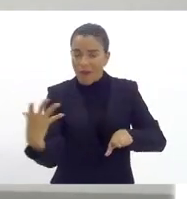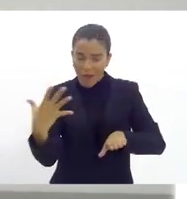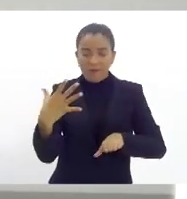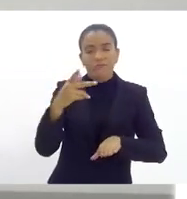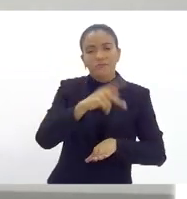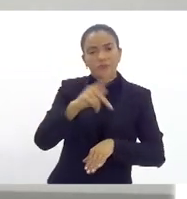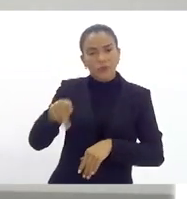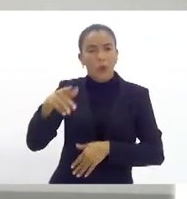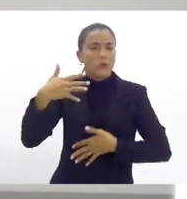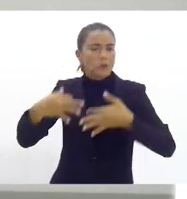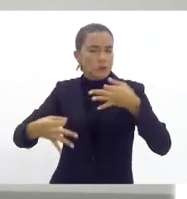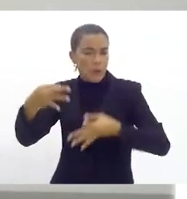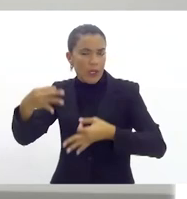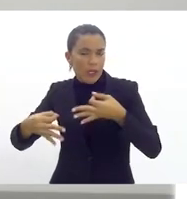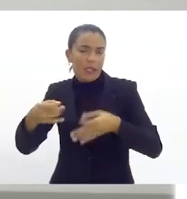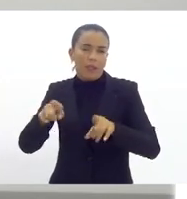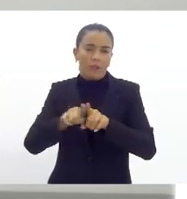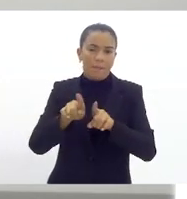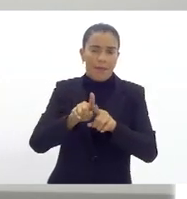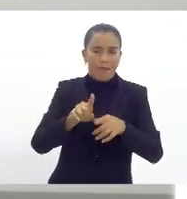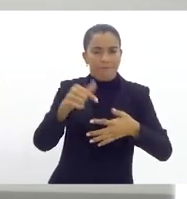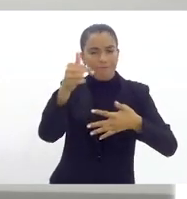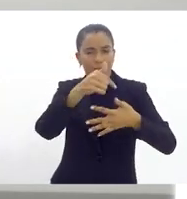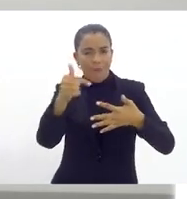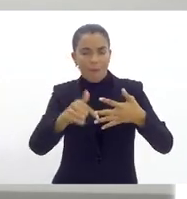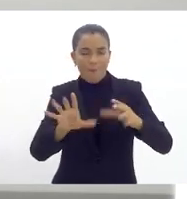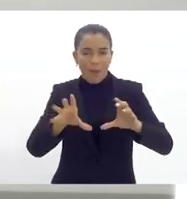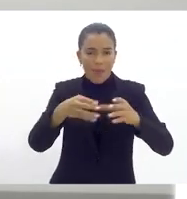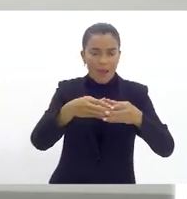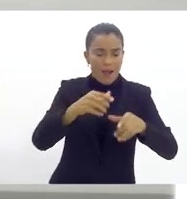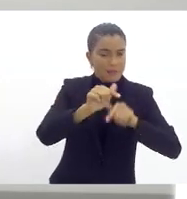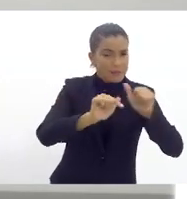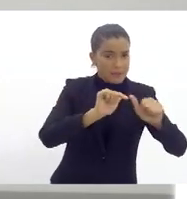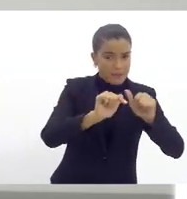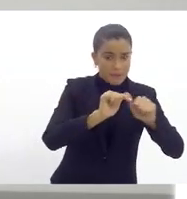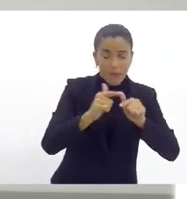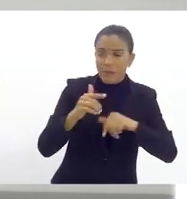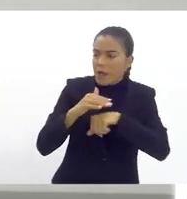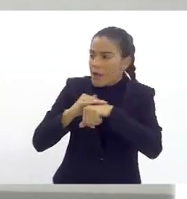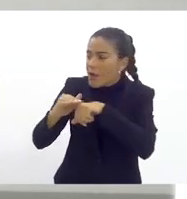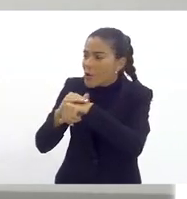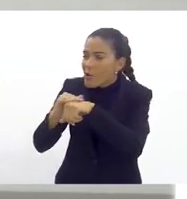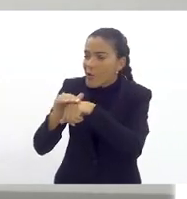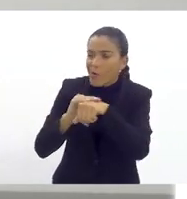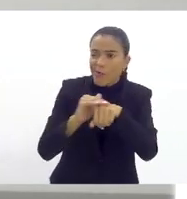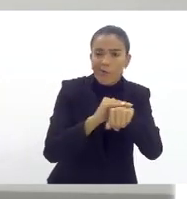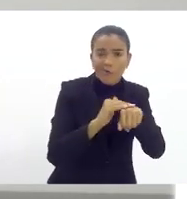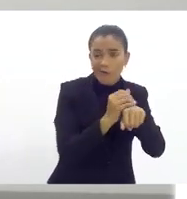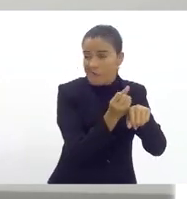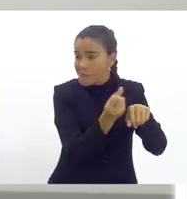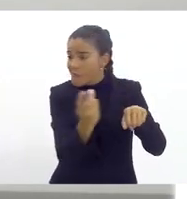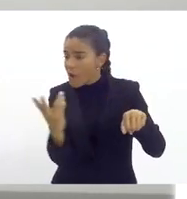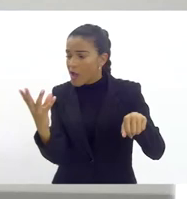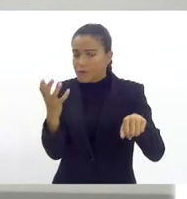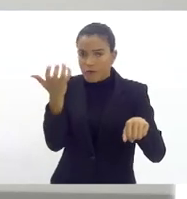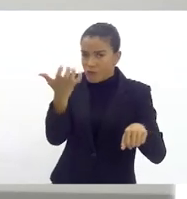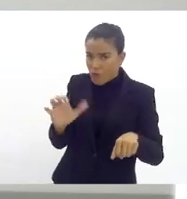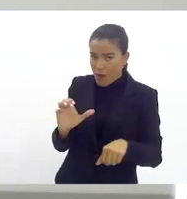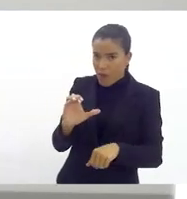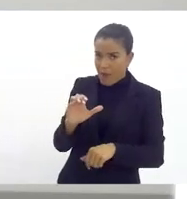juízes e outras é categorias para conversar e muitos deles não querem um tratamento